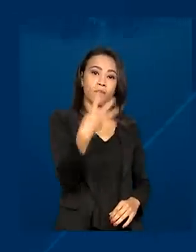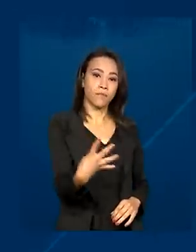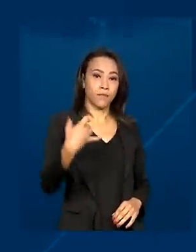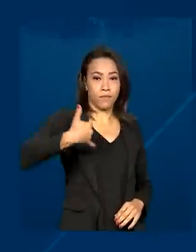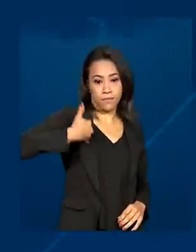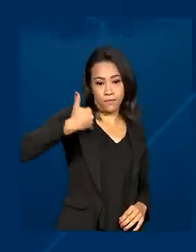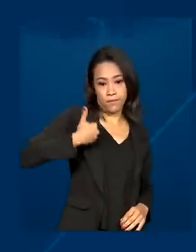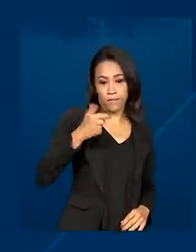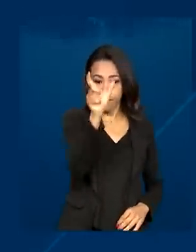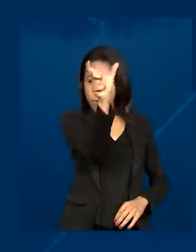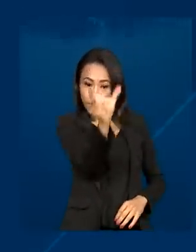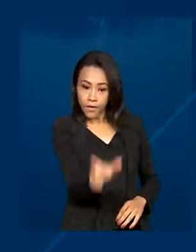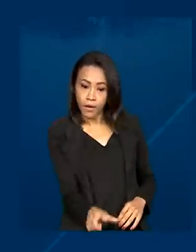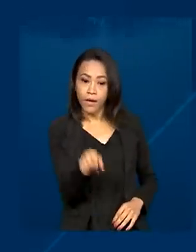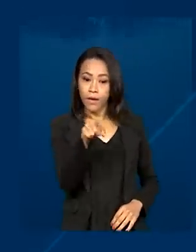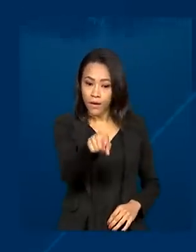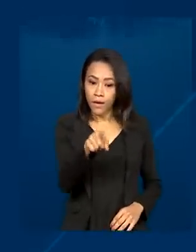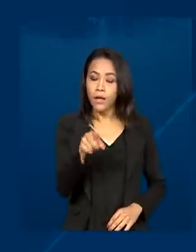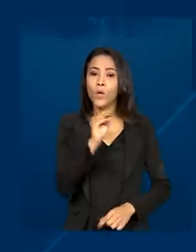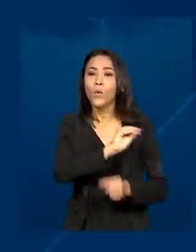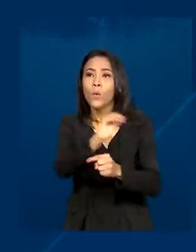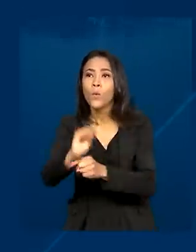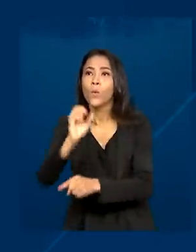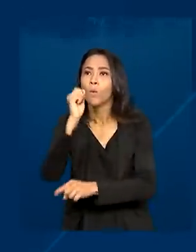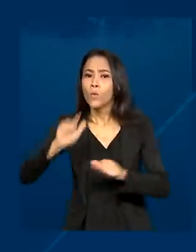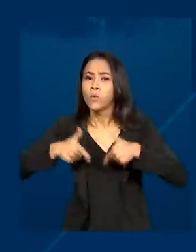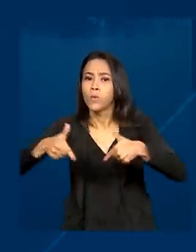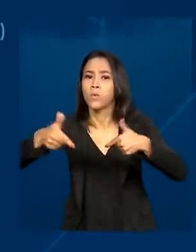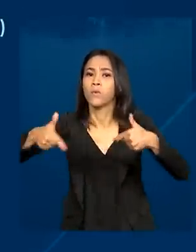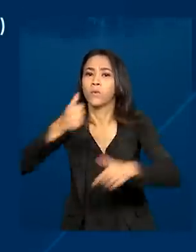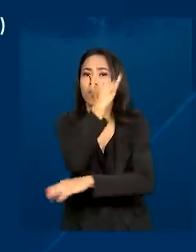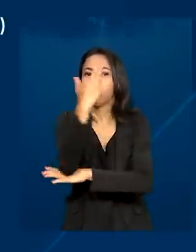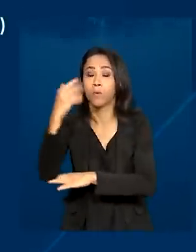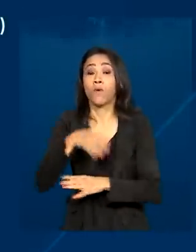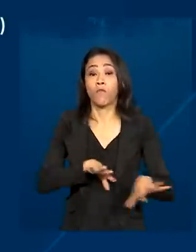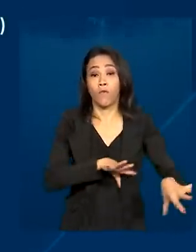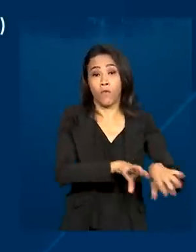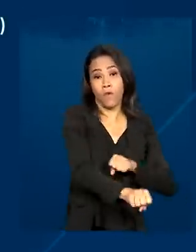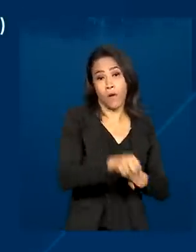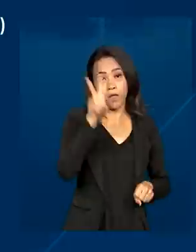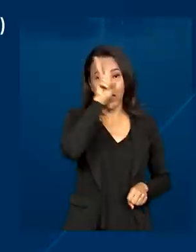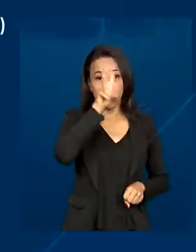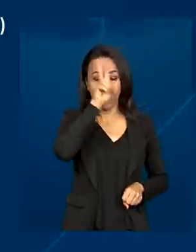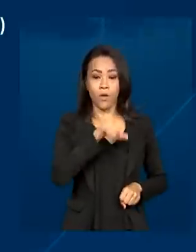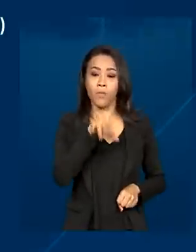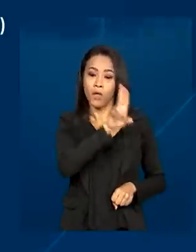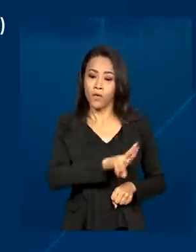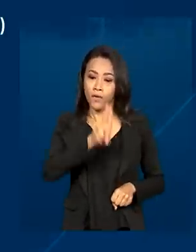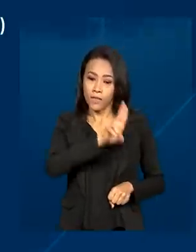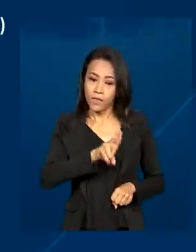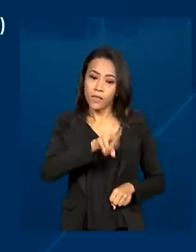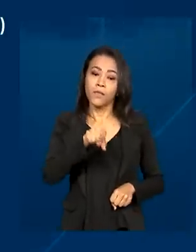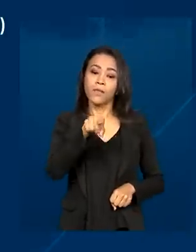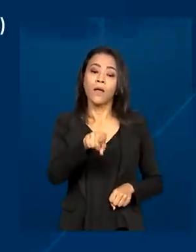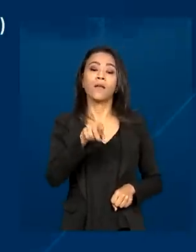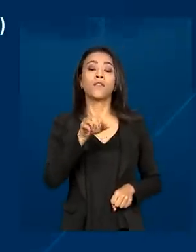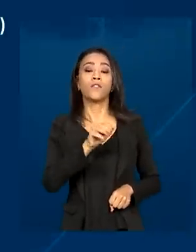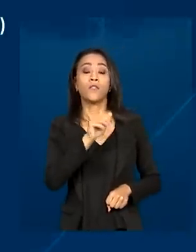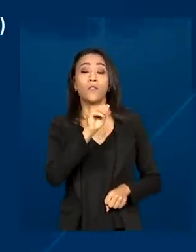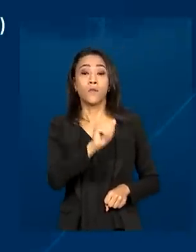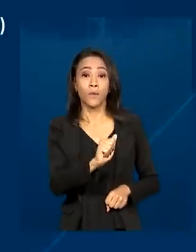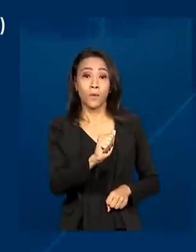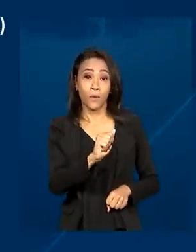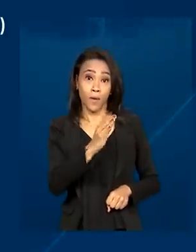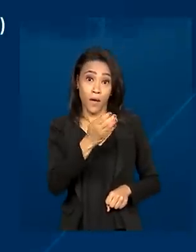Marina Silva é ambientalista historiadora formada pela Universidade Federal do Acre Eleita deputada